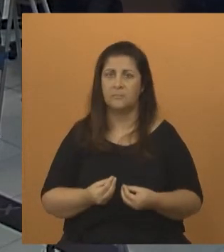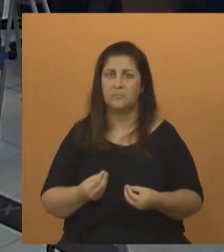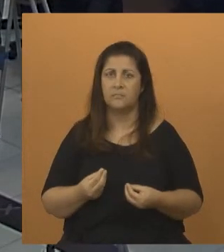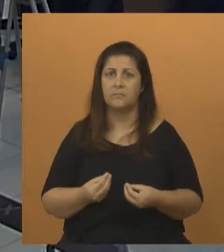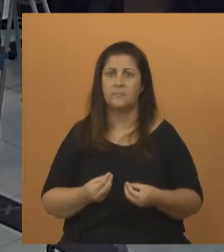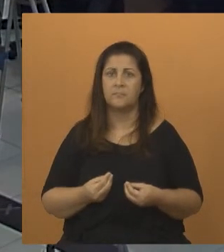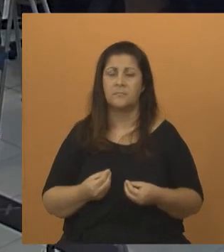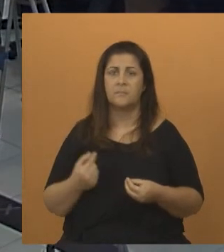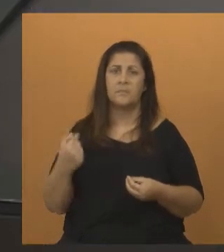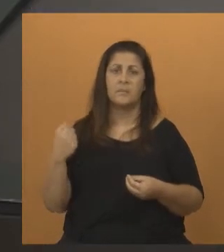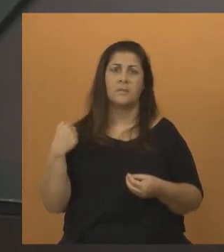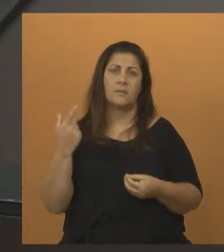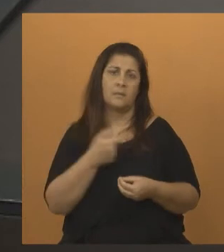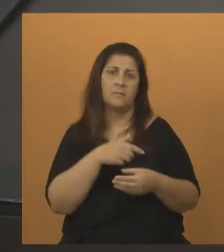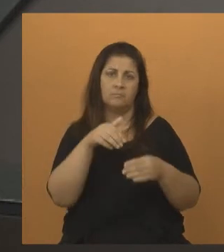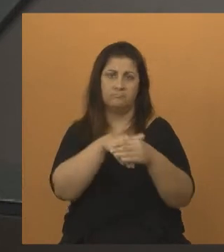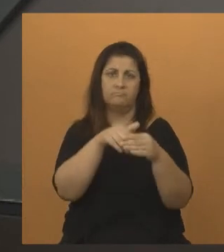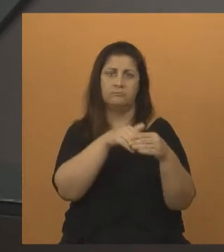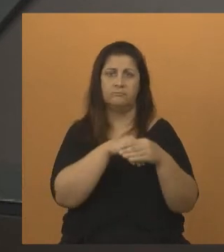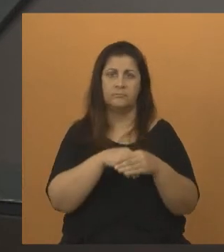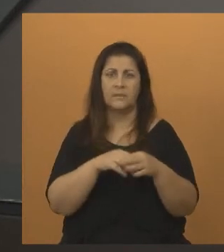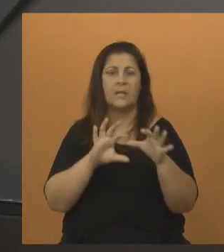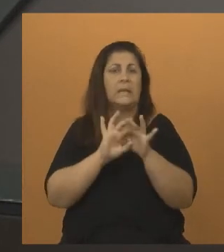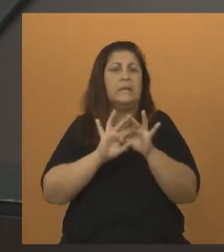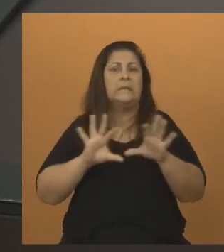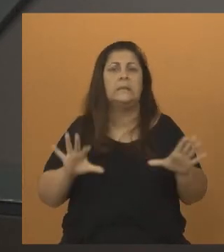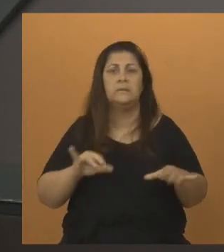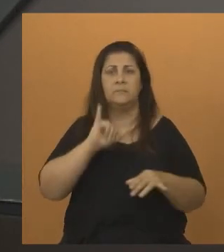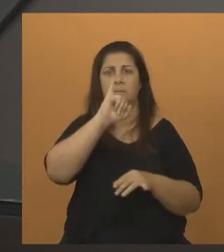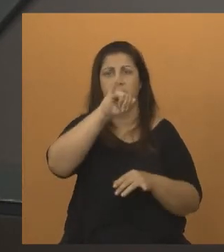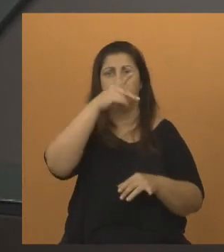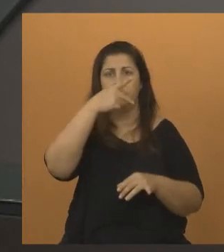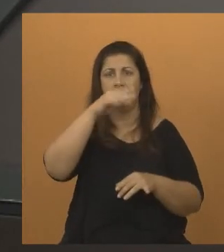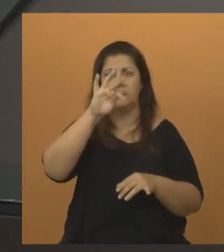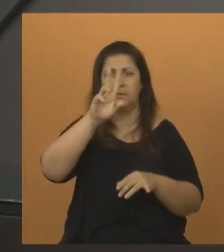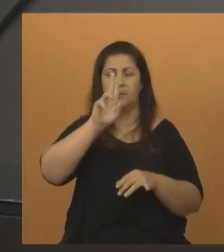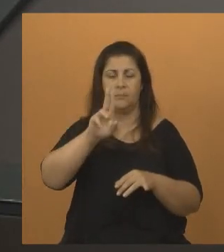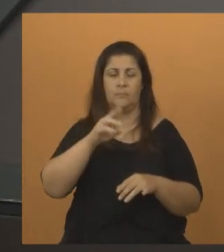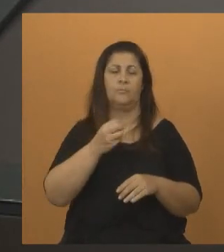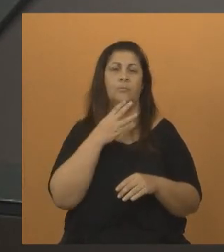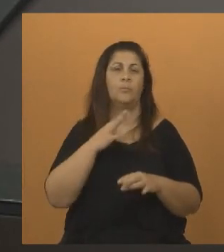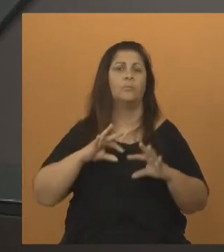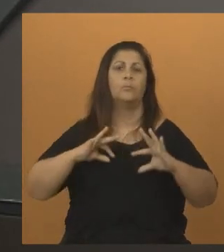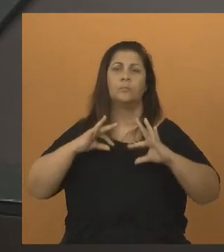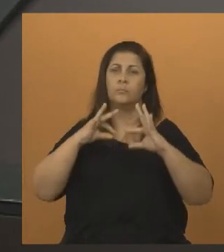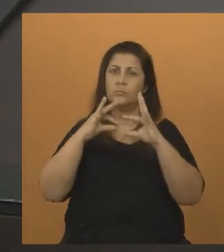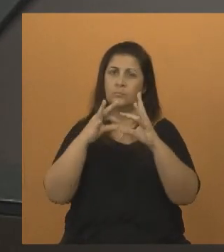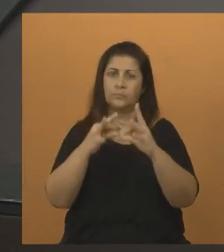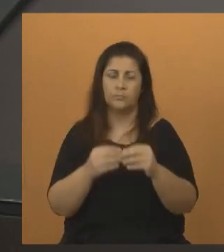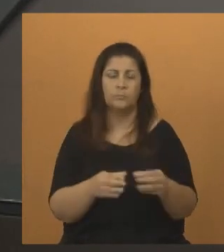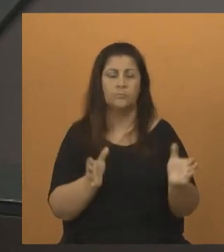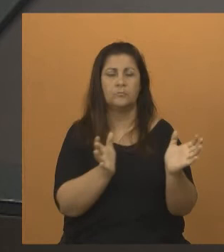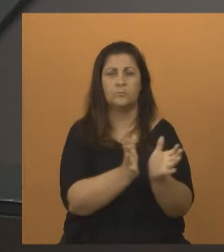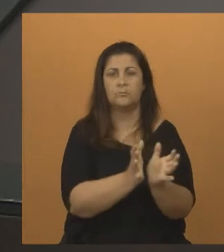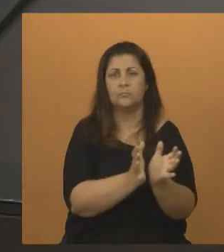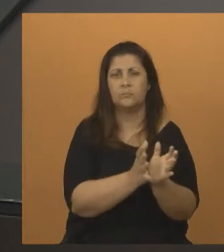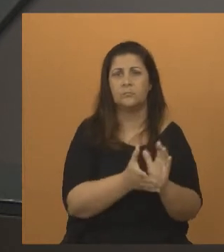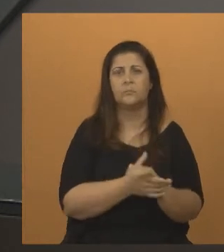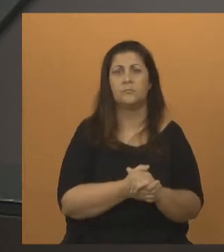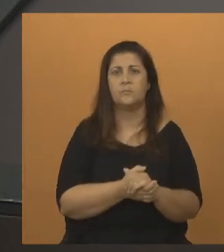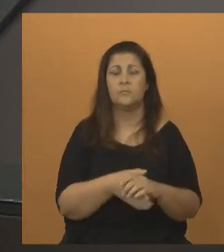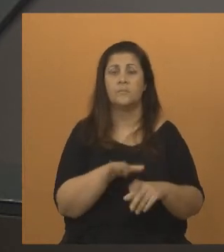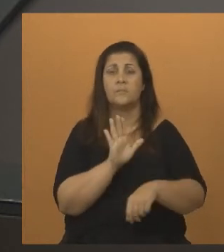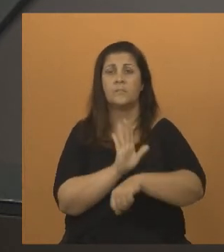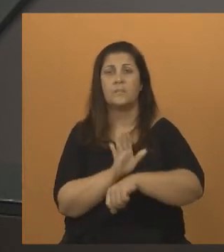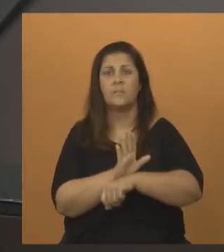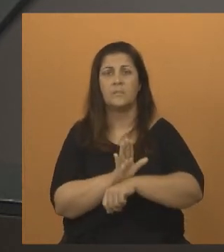essa remissão e essa isenção de IPTU, que com certeza irá beneficiar todas as associações, que irá